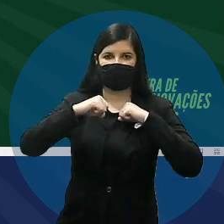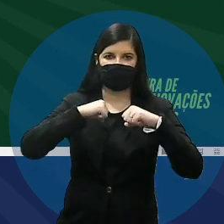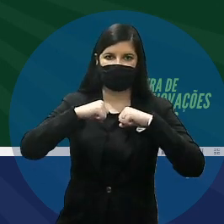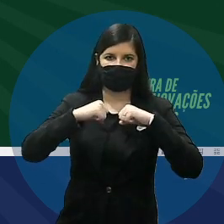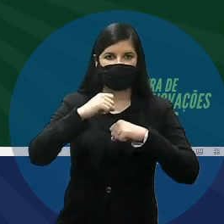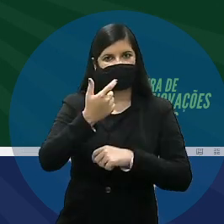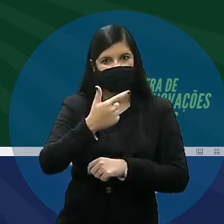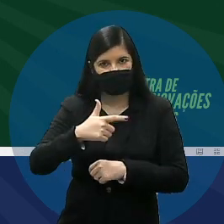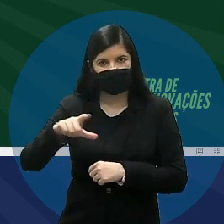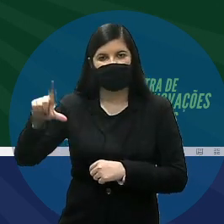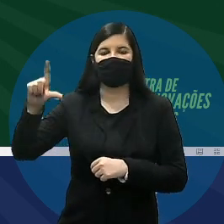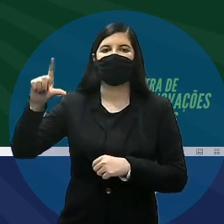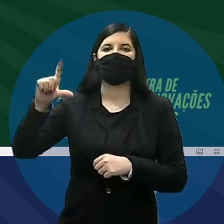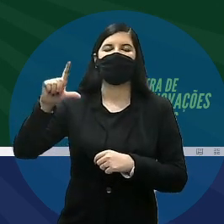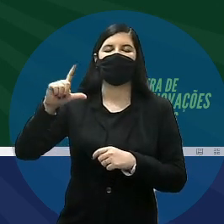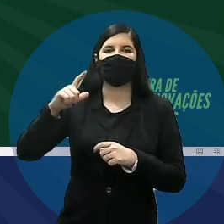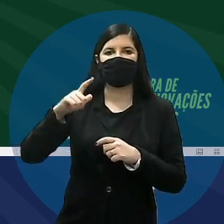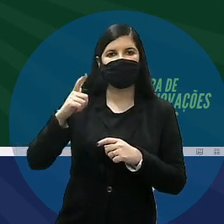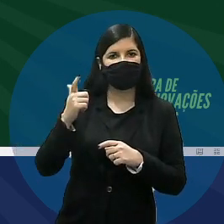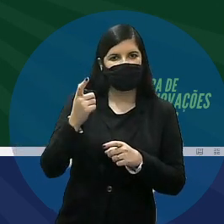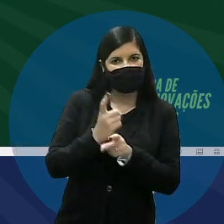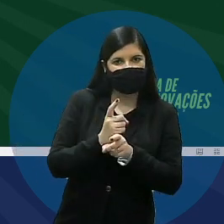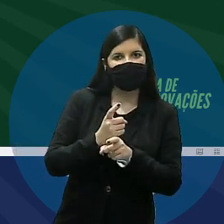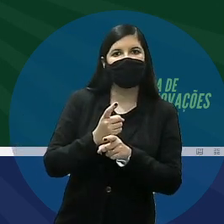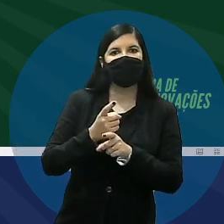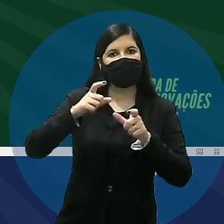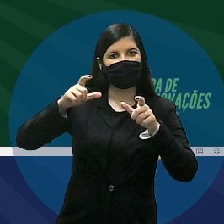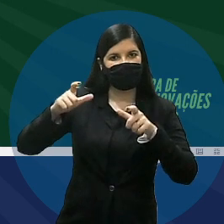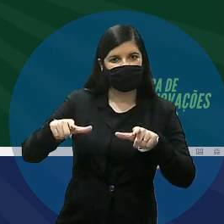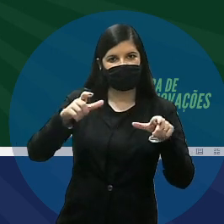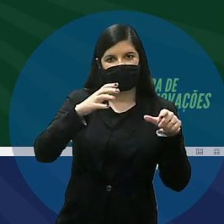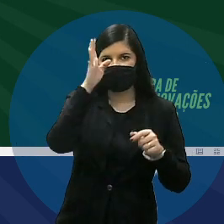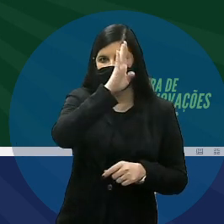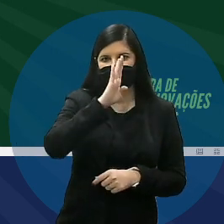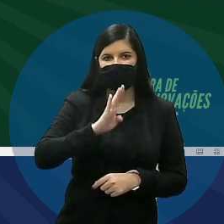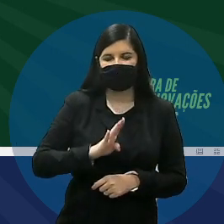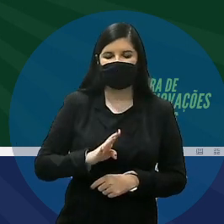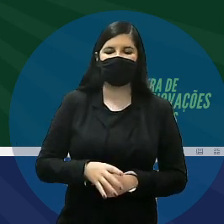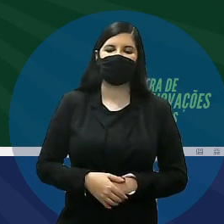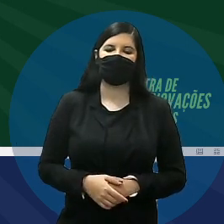outras existentes no nosso território brasileiro.